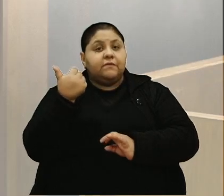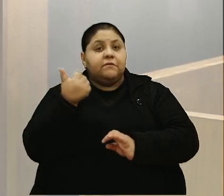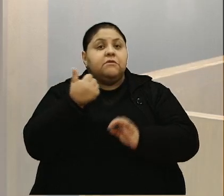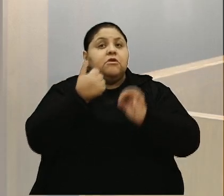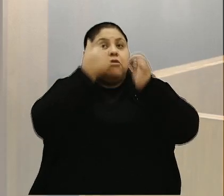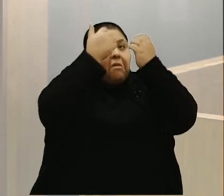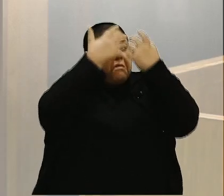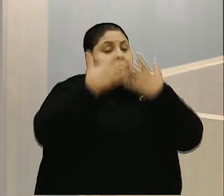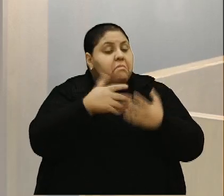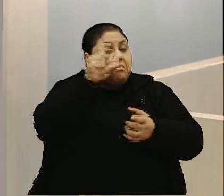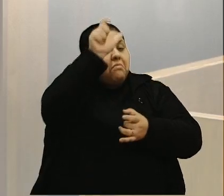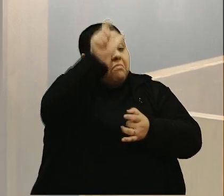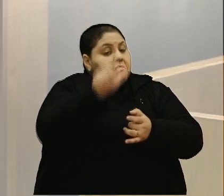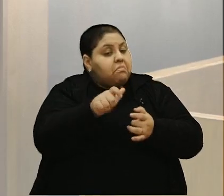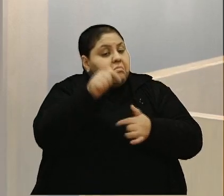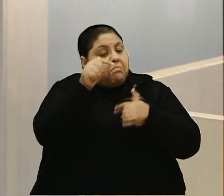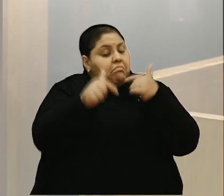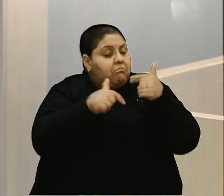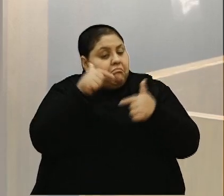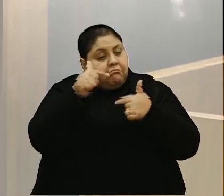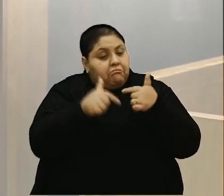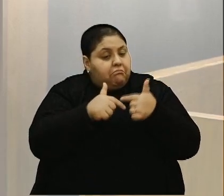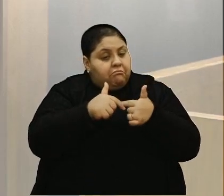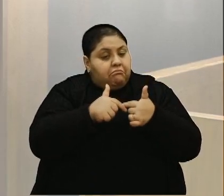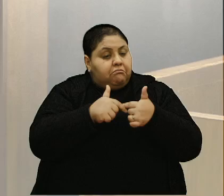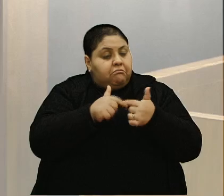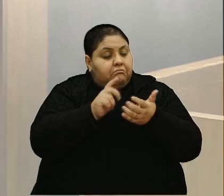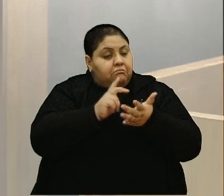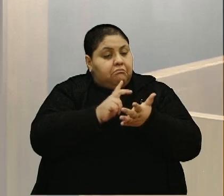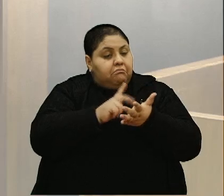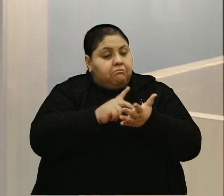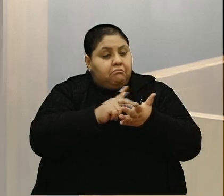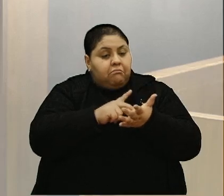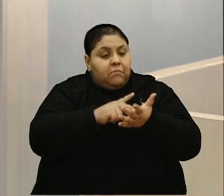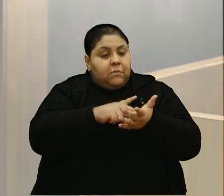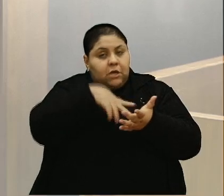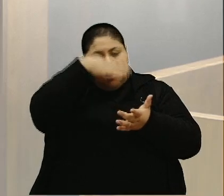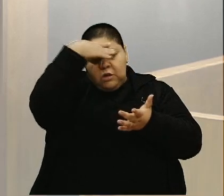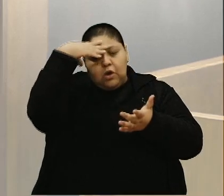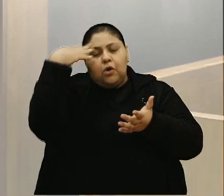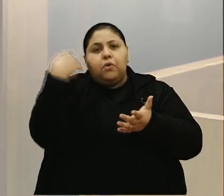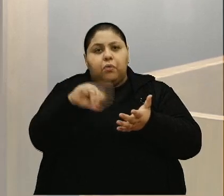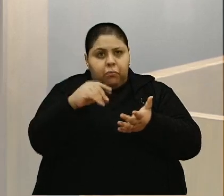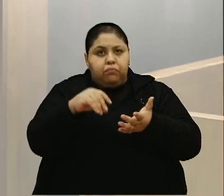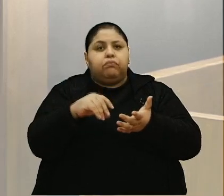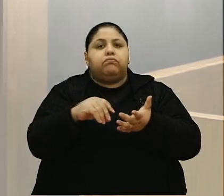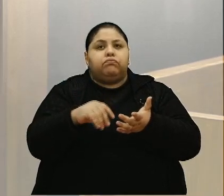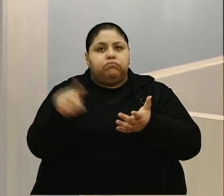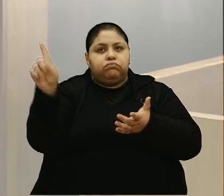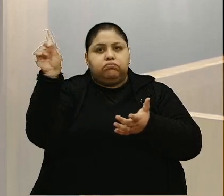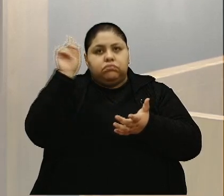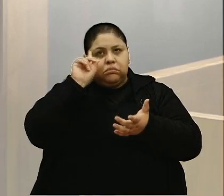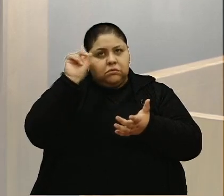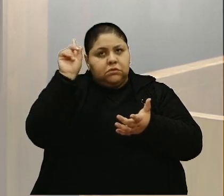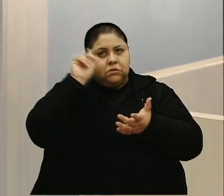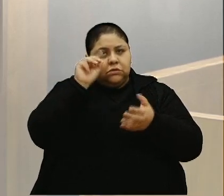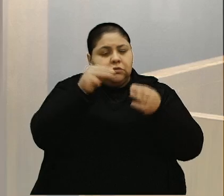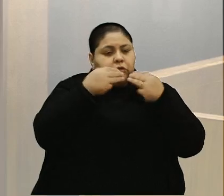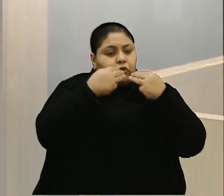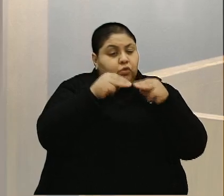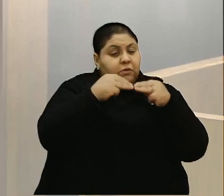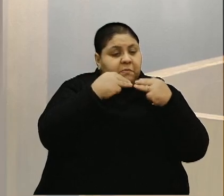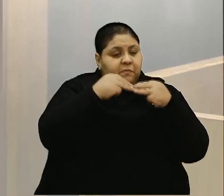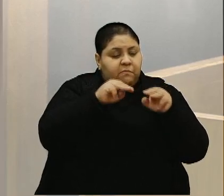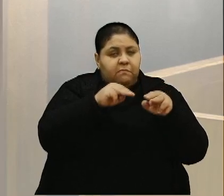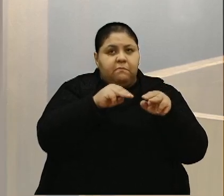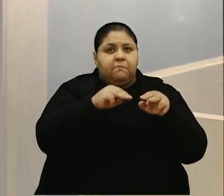pessoas que trabalharam de forma ardente, trabalhavam dia e noite com as suas máquinas,